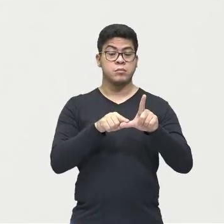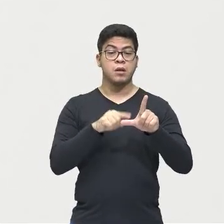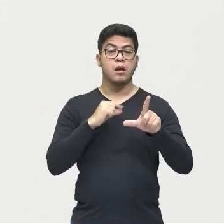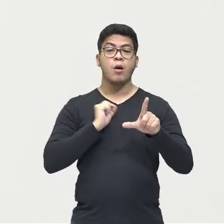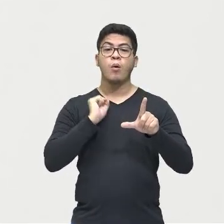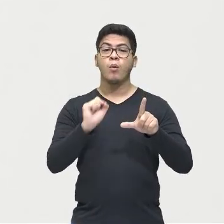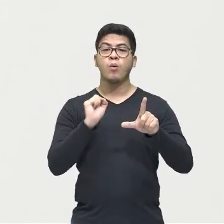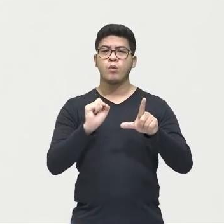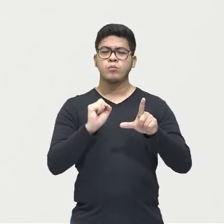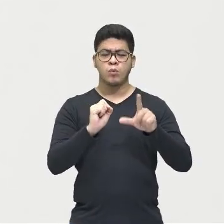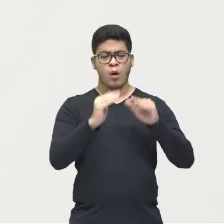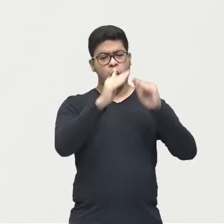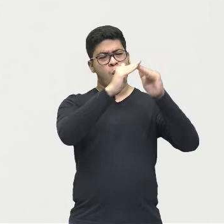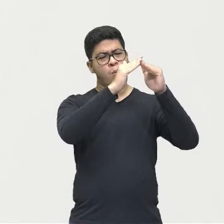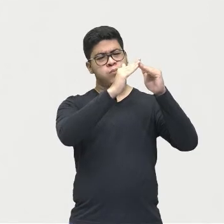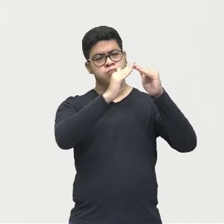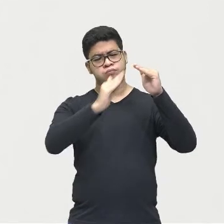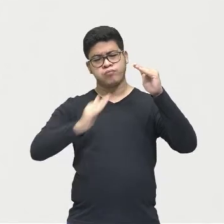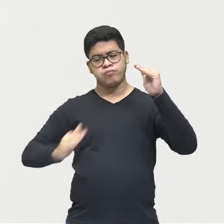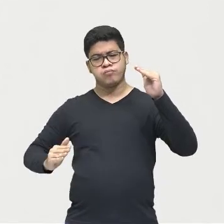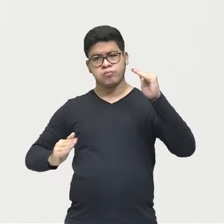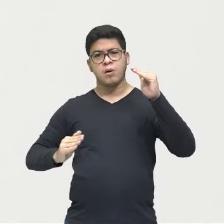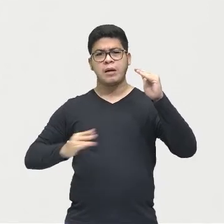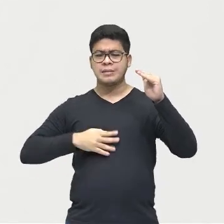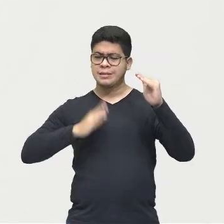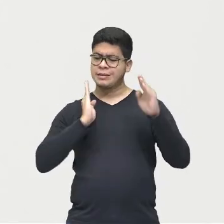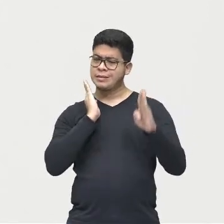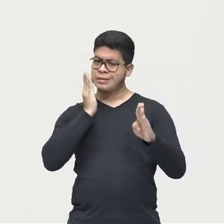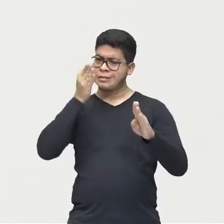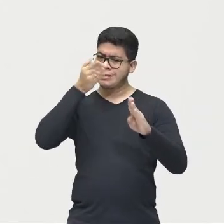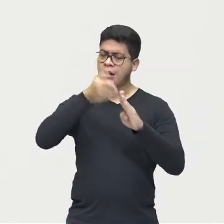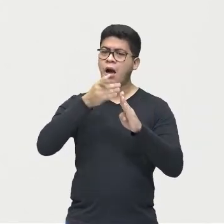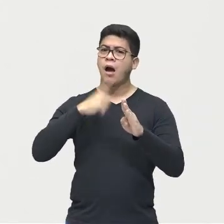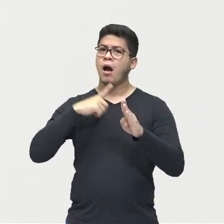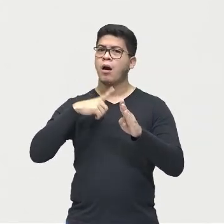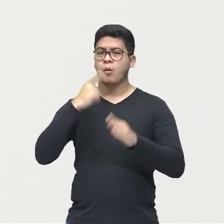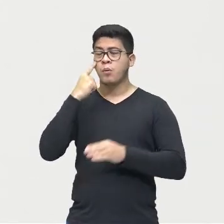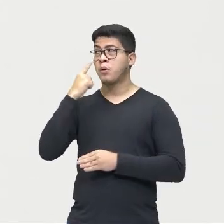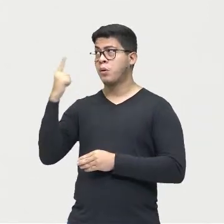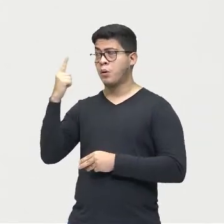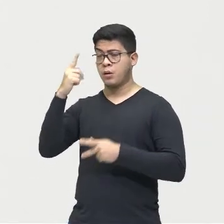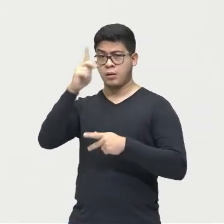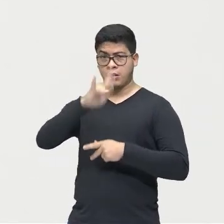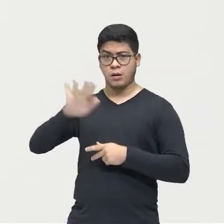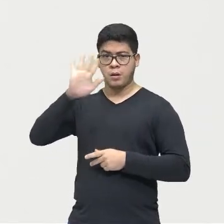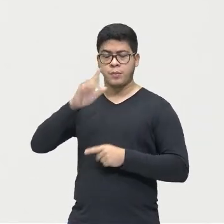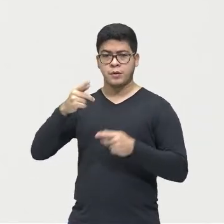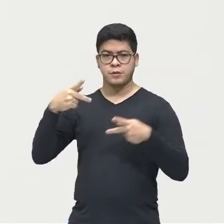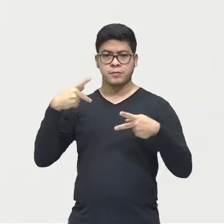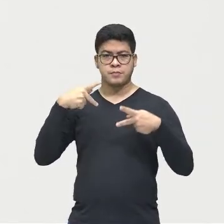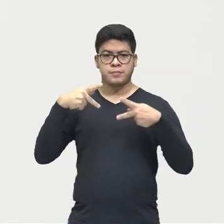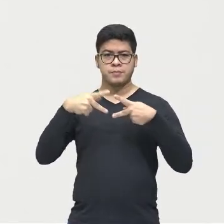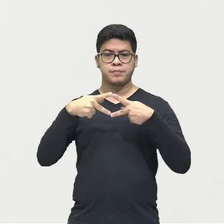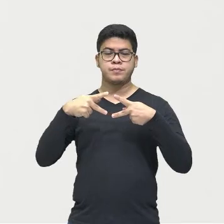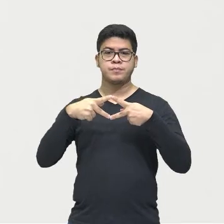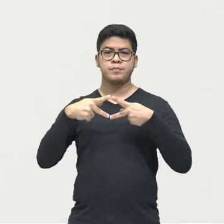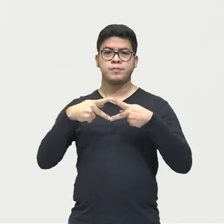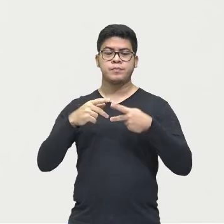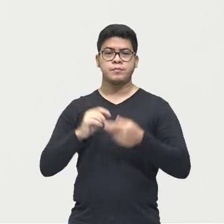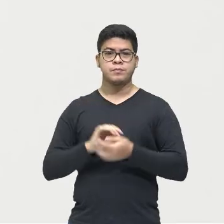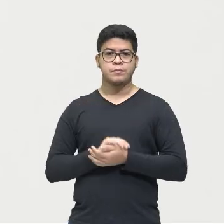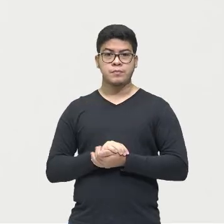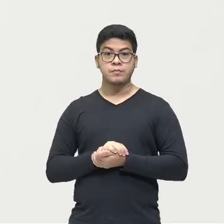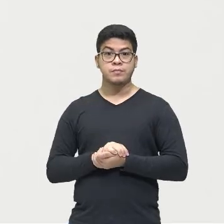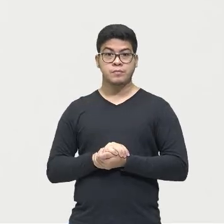simetria, elas vão cortar no ponto médio, que é o centro de simetria do próprio losango. Está aqui, ó. Então, ó,